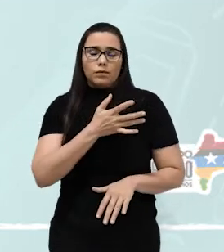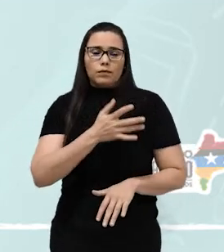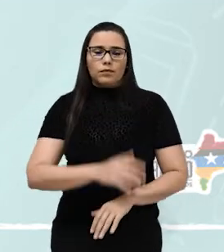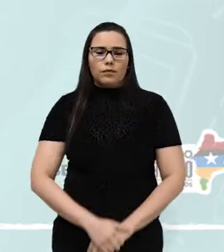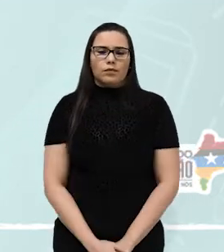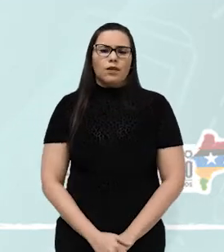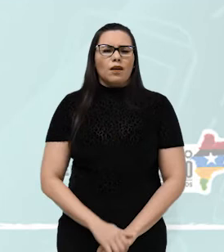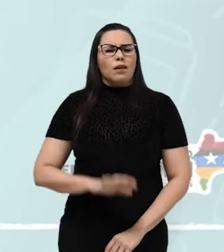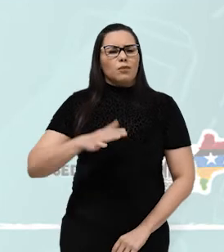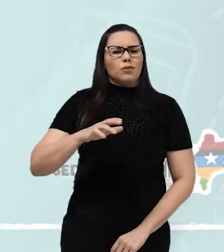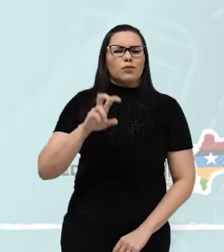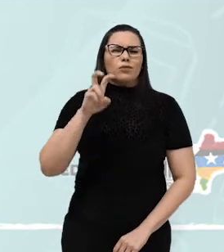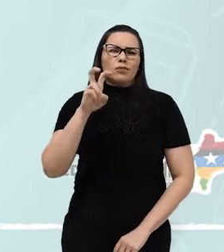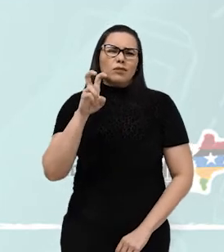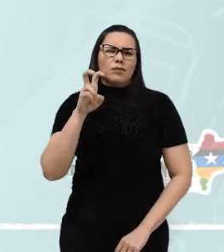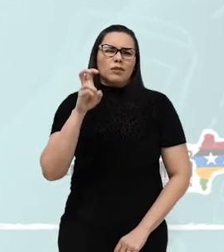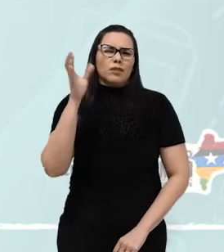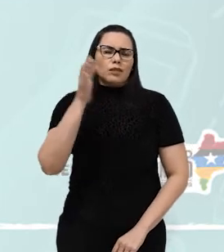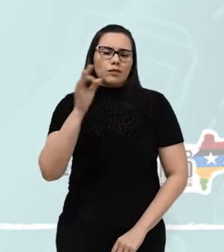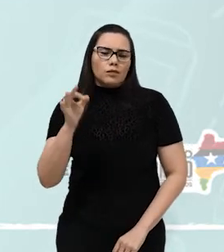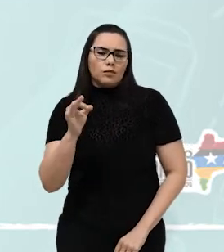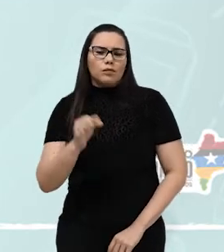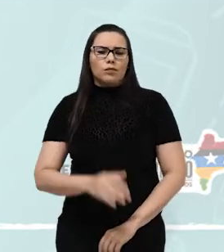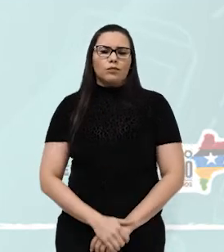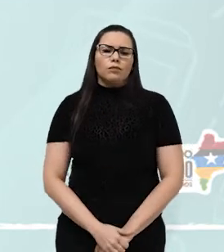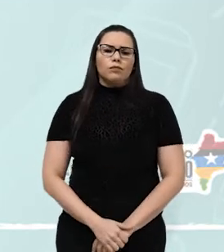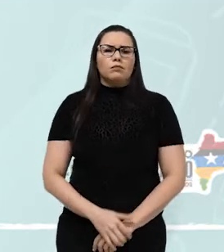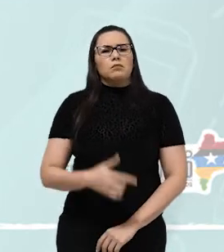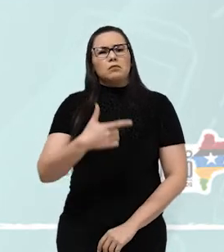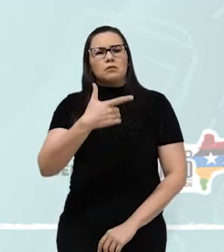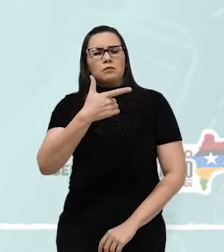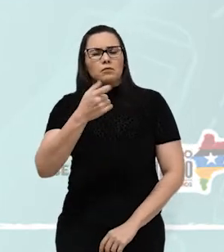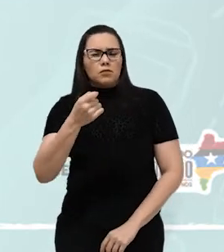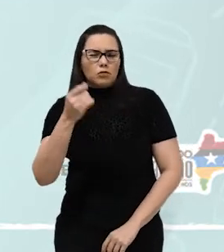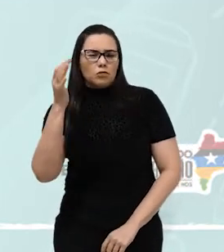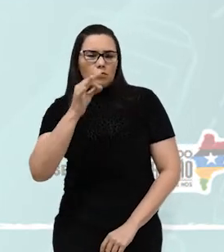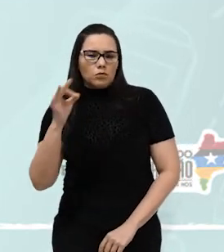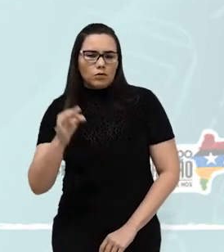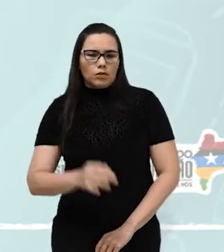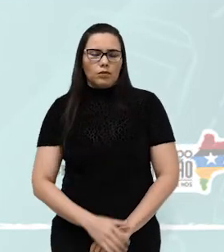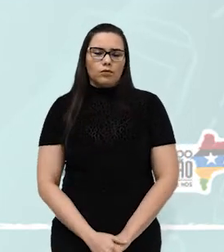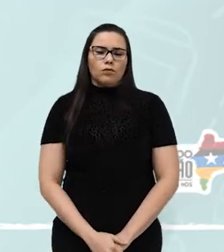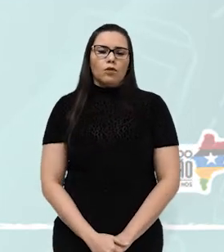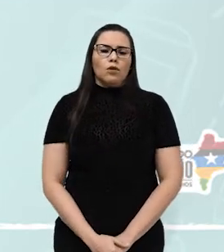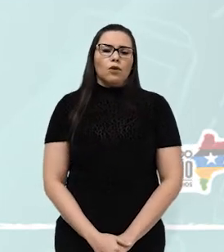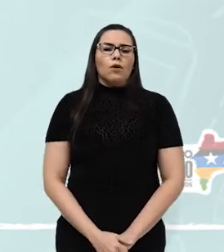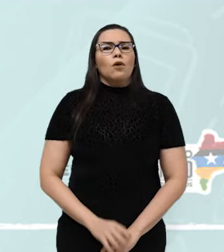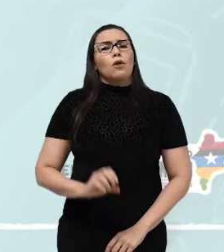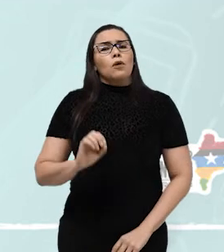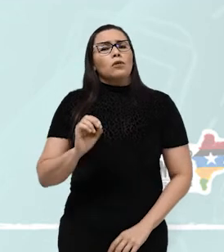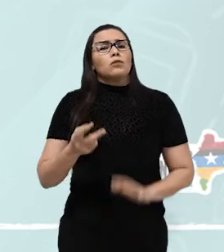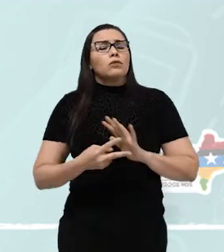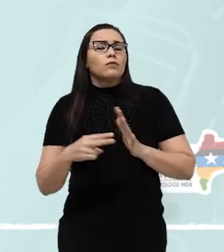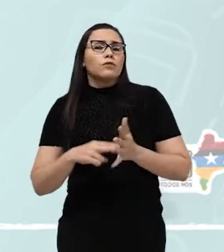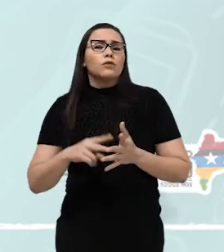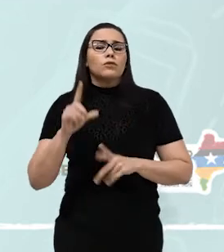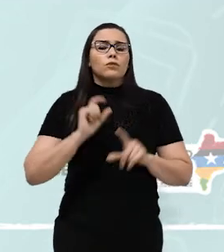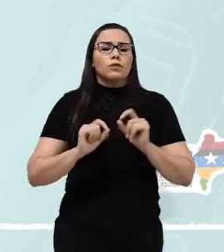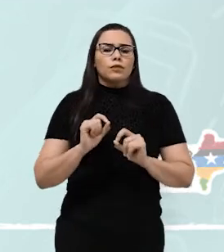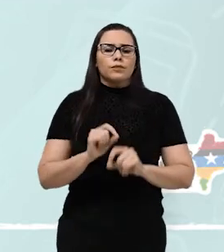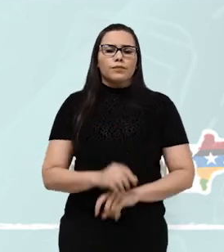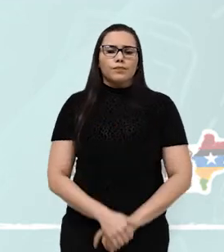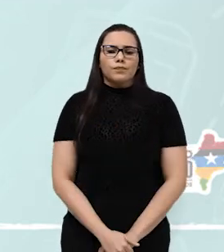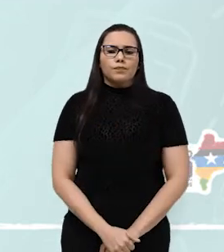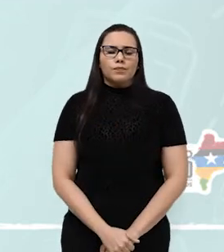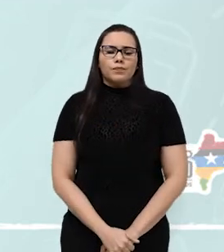20%, ou seja, cerca de 80% a 95% de energia potencialmente presente no nível trófico não